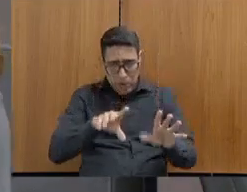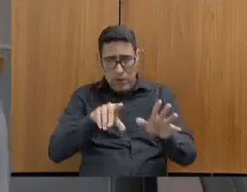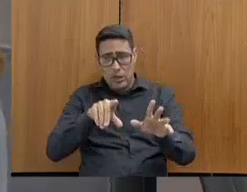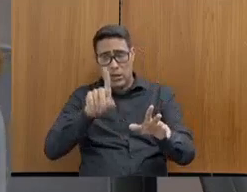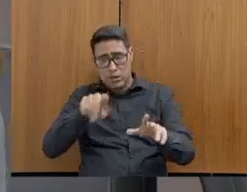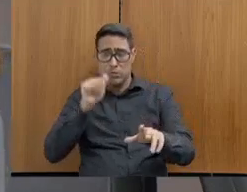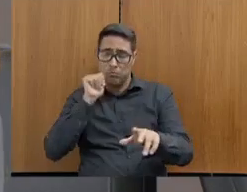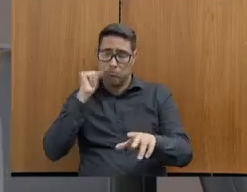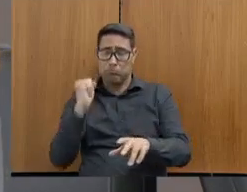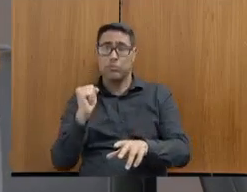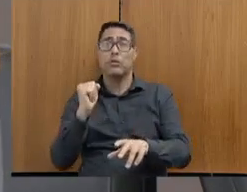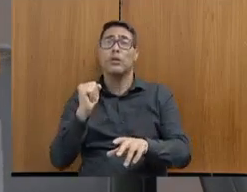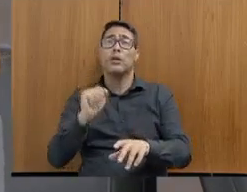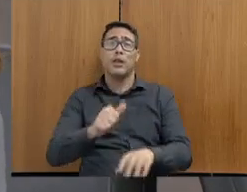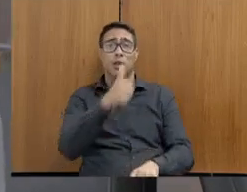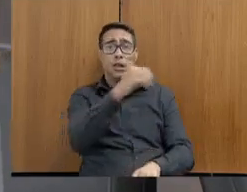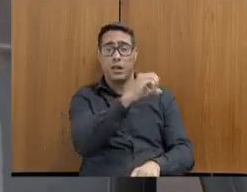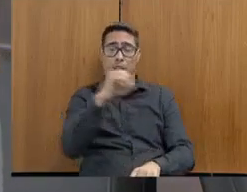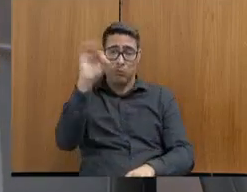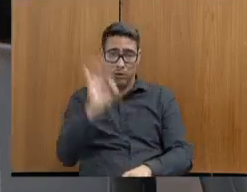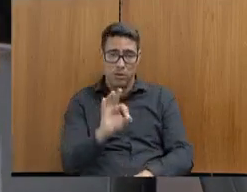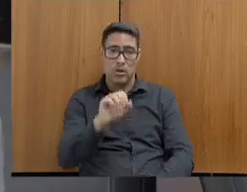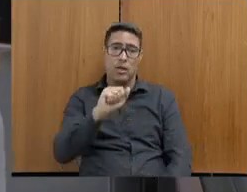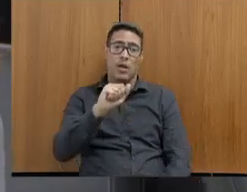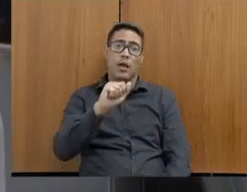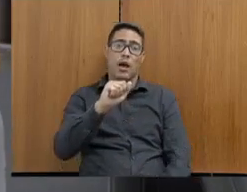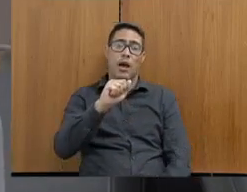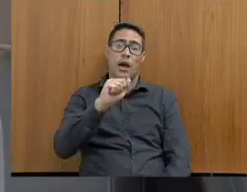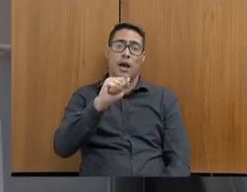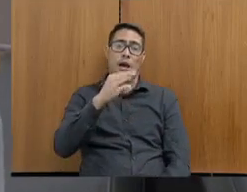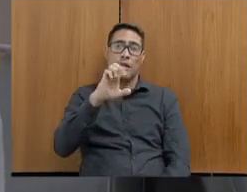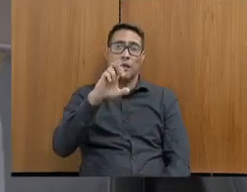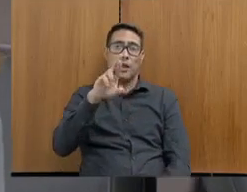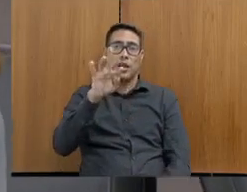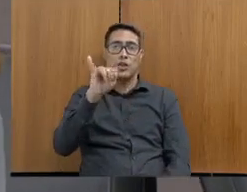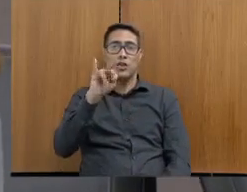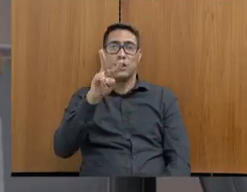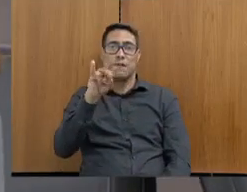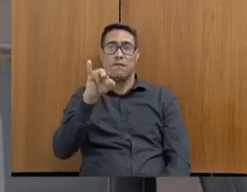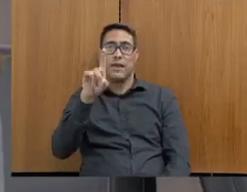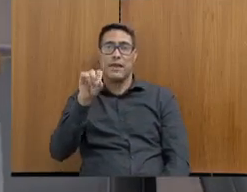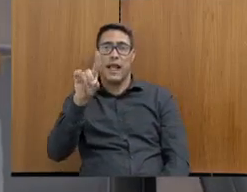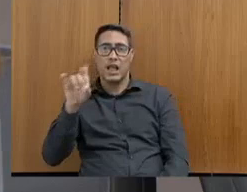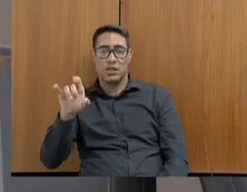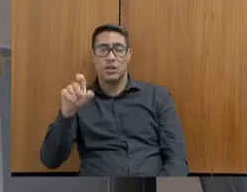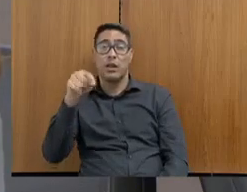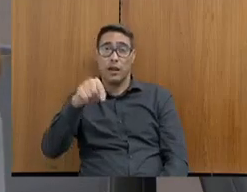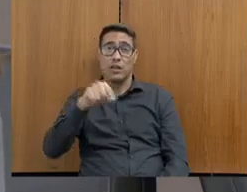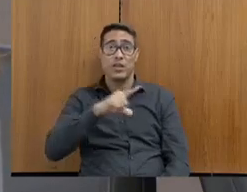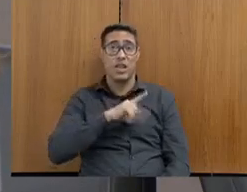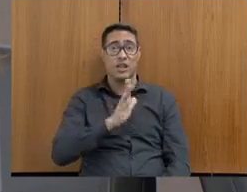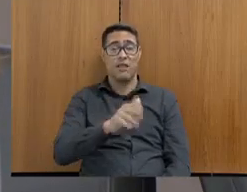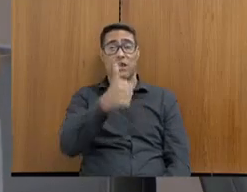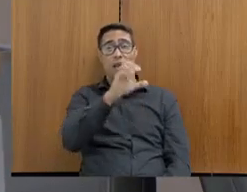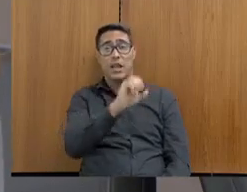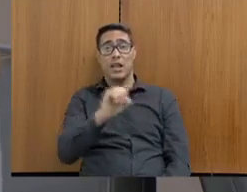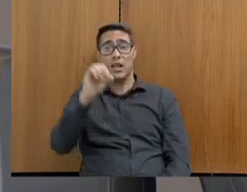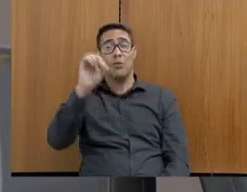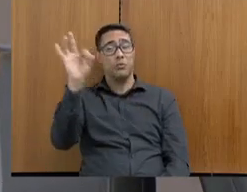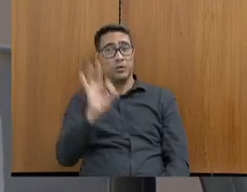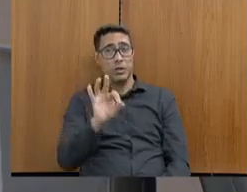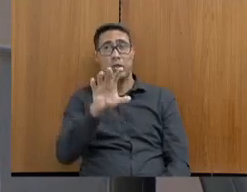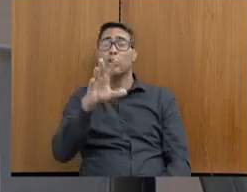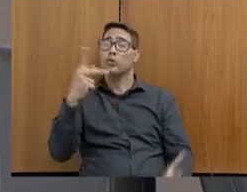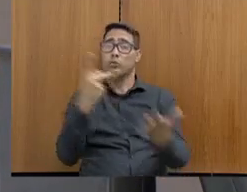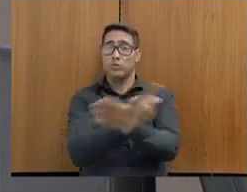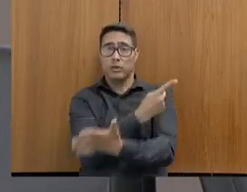de efetividade então aqui no Núcleo eu posso garantir a senhora né que nós tivemos 100% dos casos é